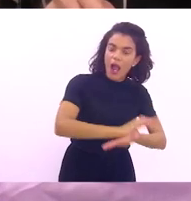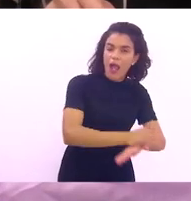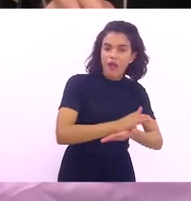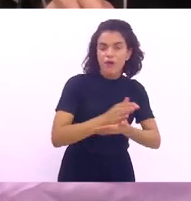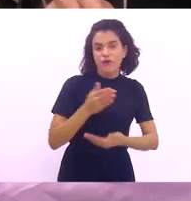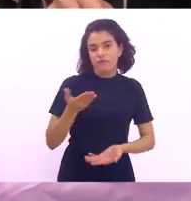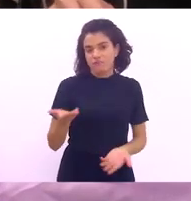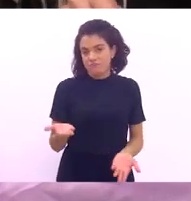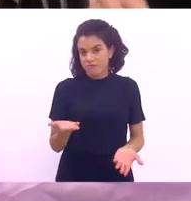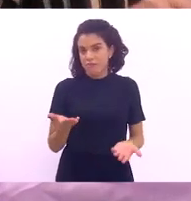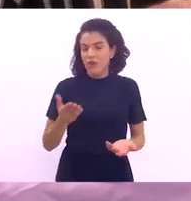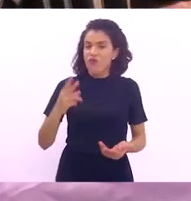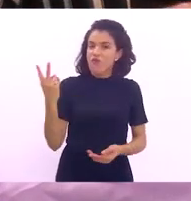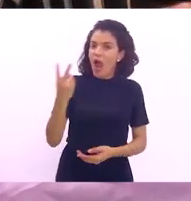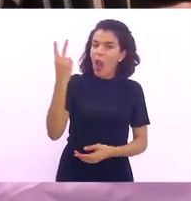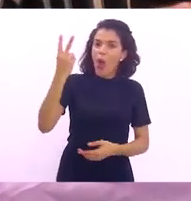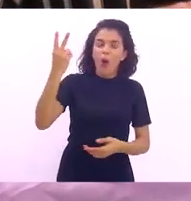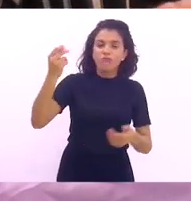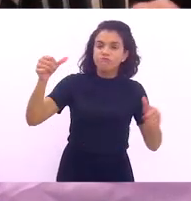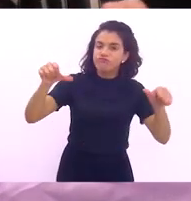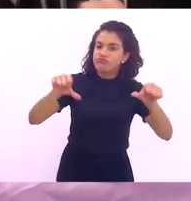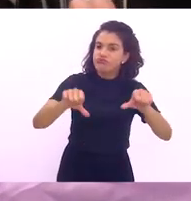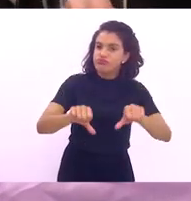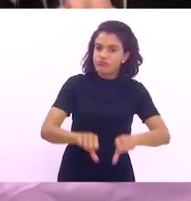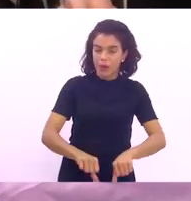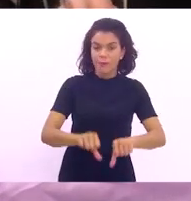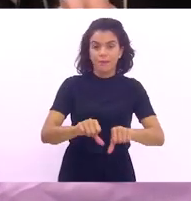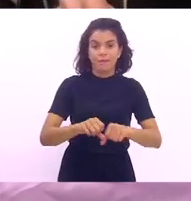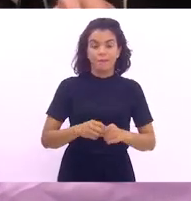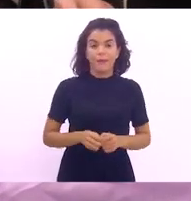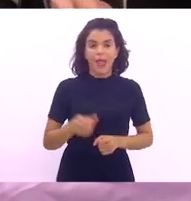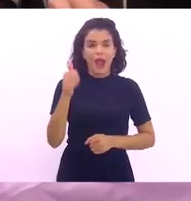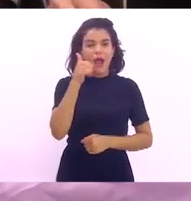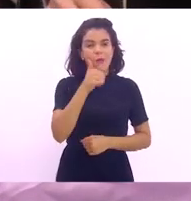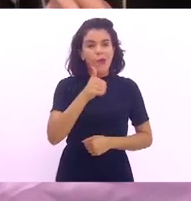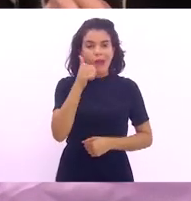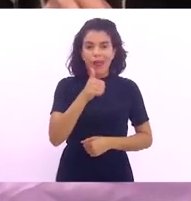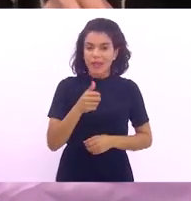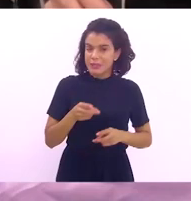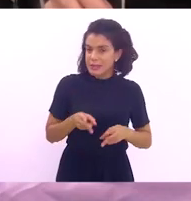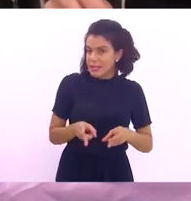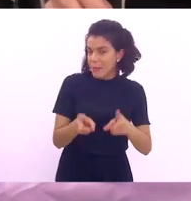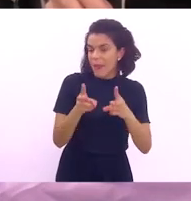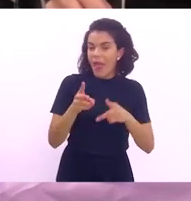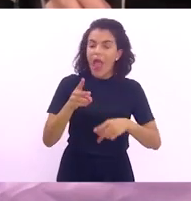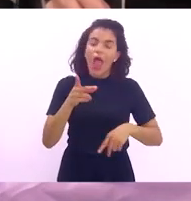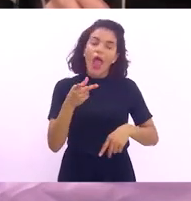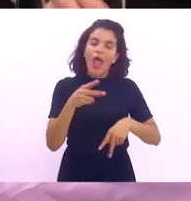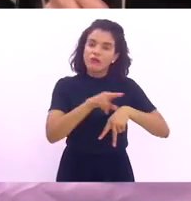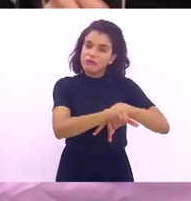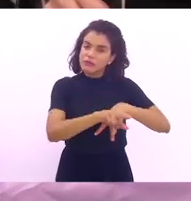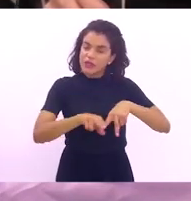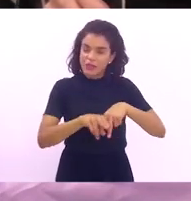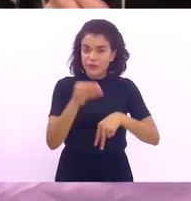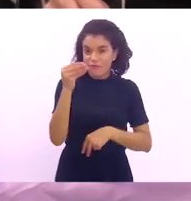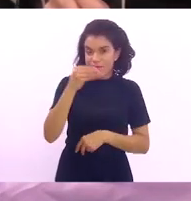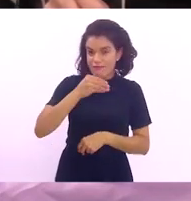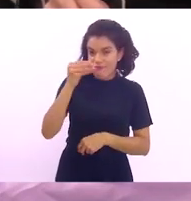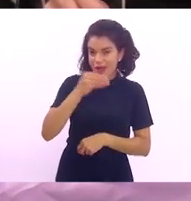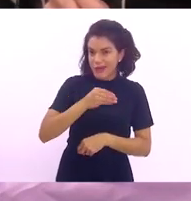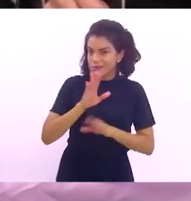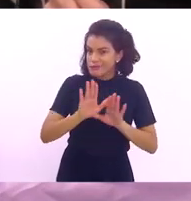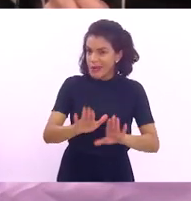valores decadentes falam sempre que a mulher é o sexo frágil mas a mulher